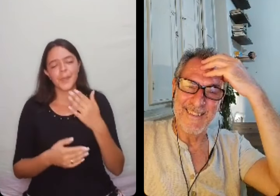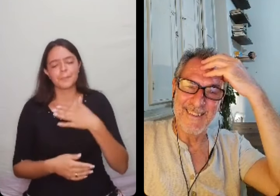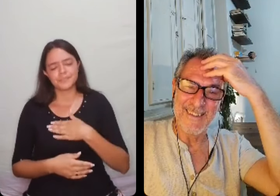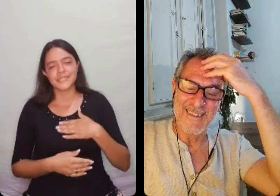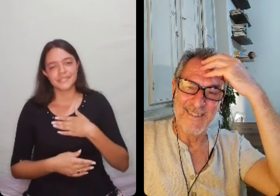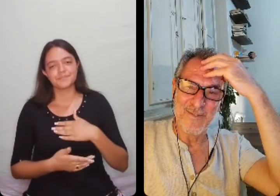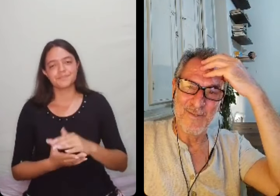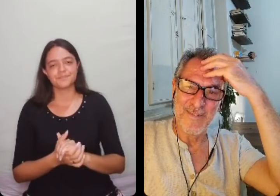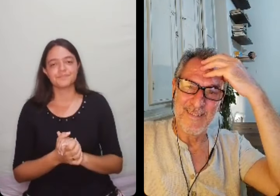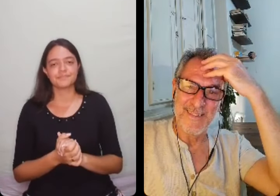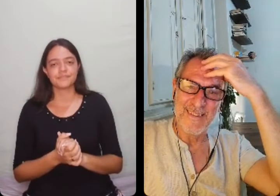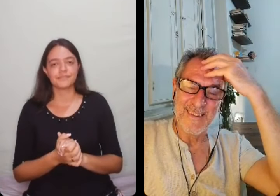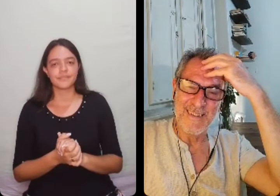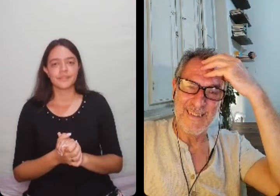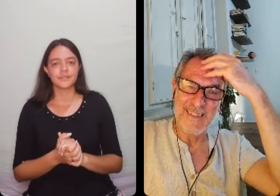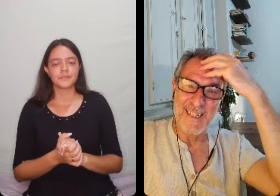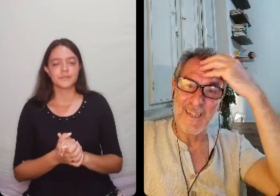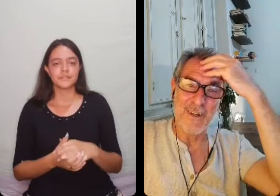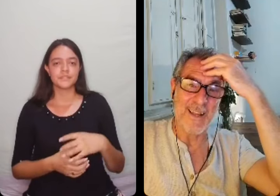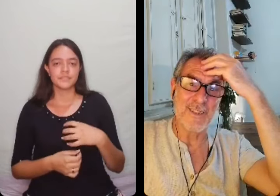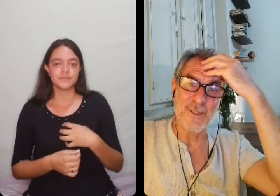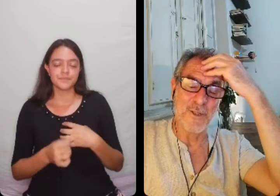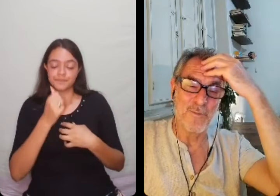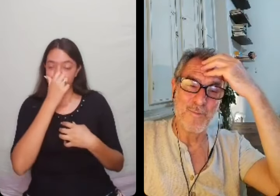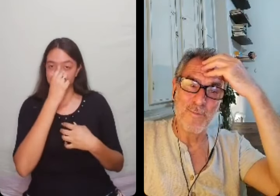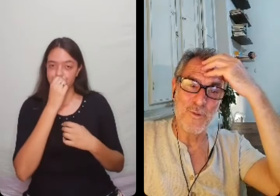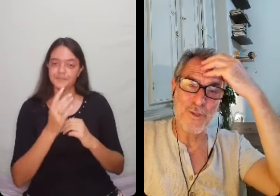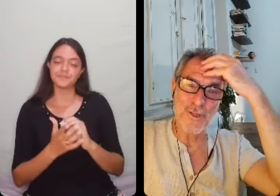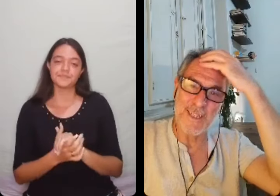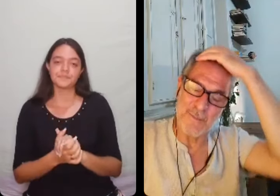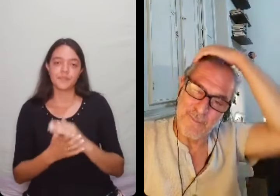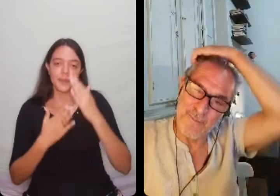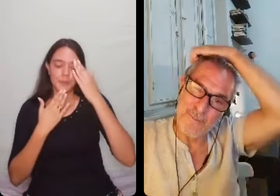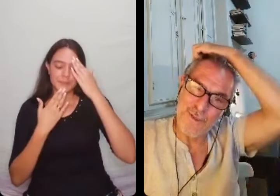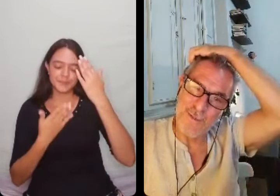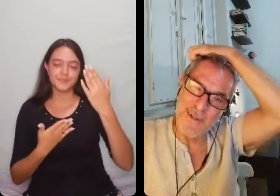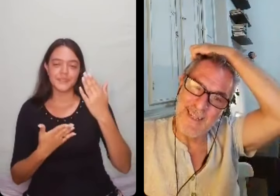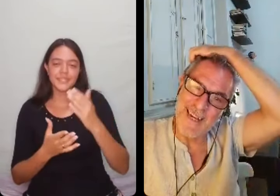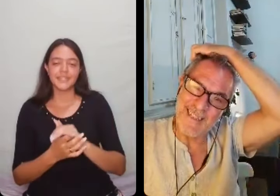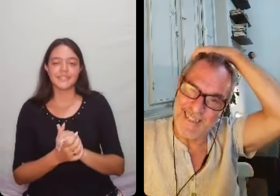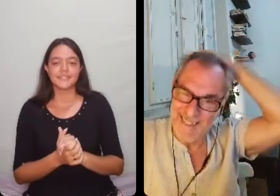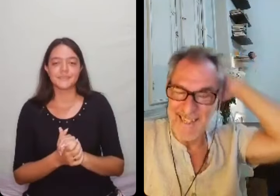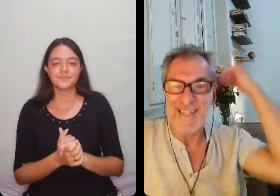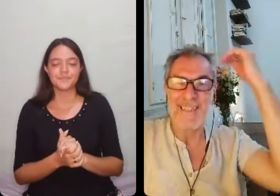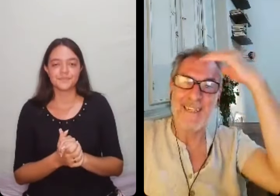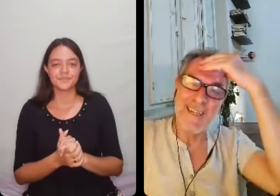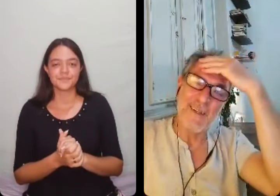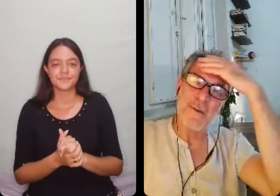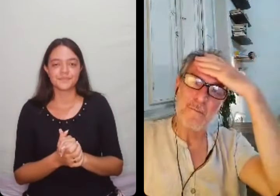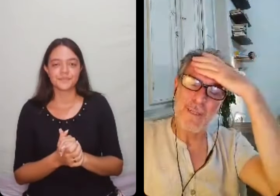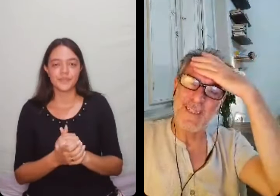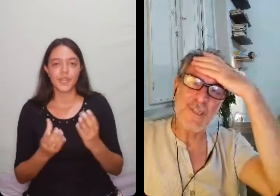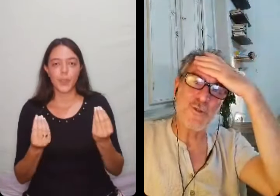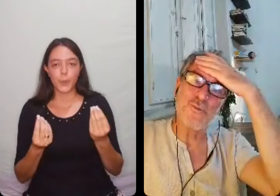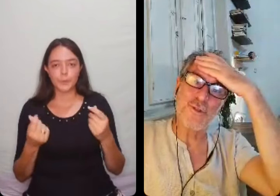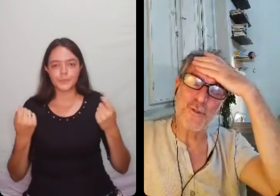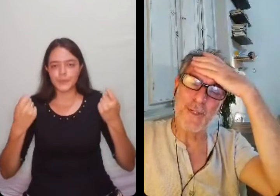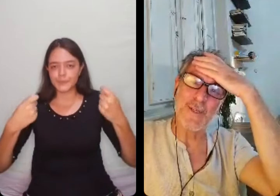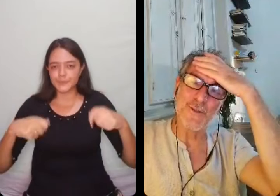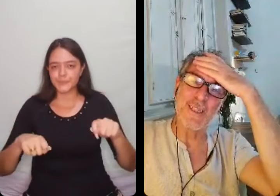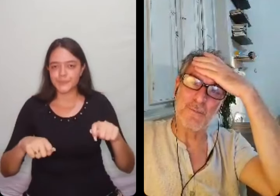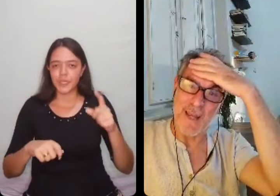disposição. Super obrigada, gente. Eu agradeço muito essas possibilidades de pensar